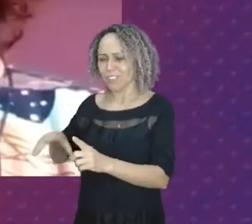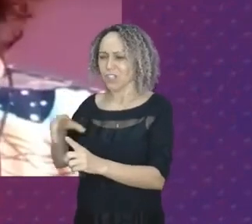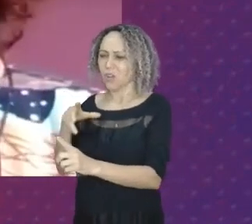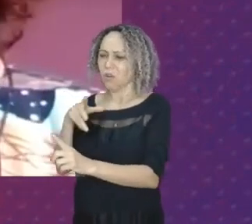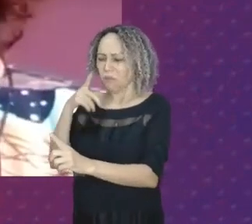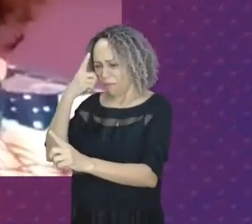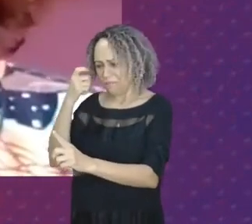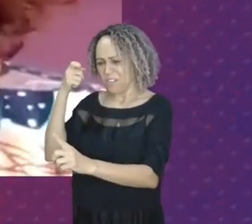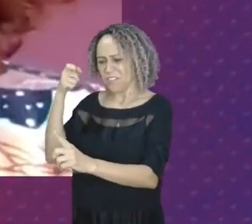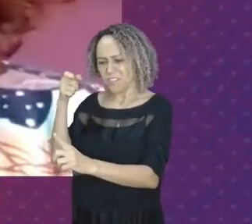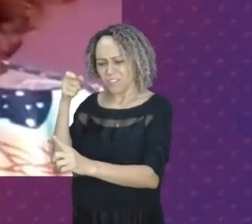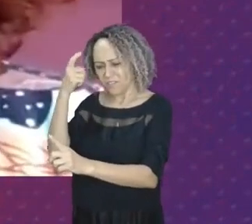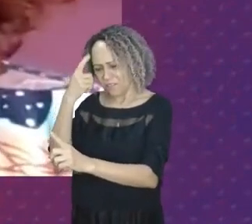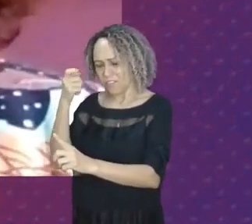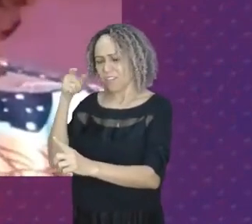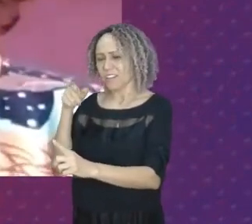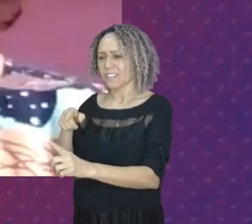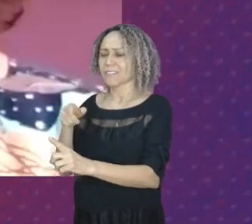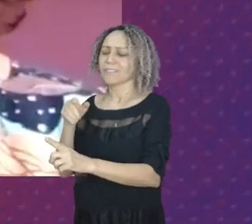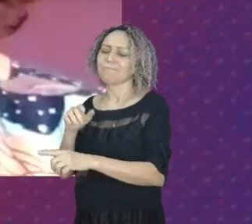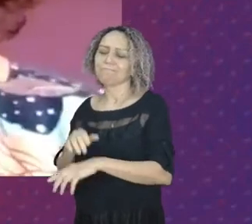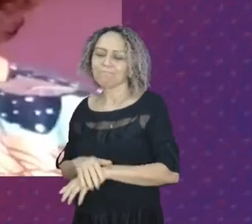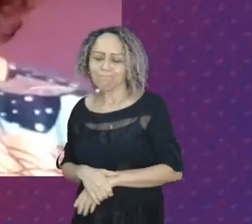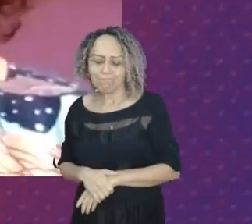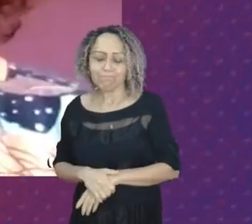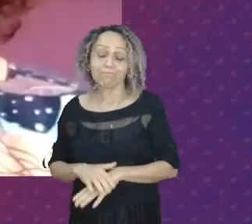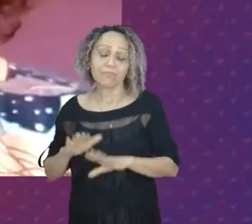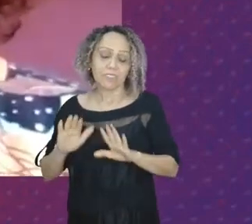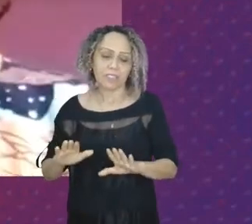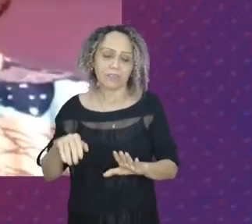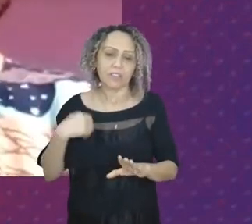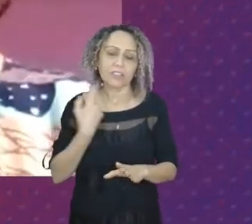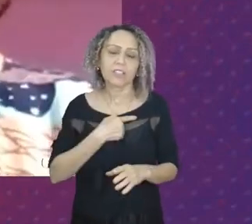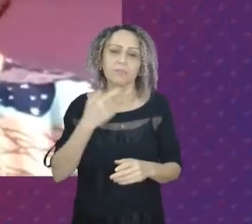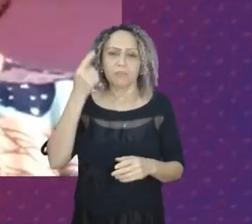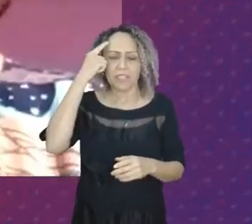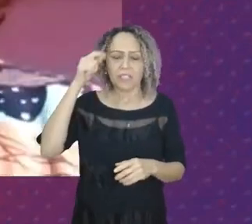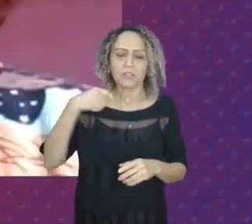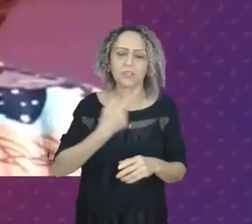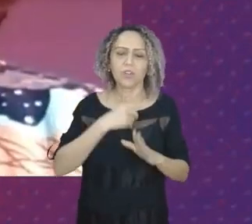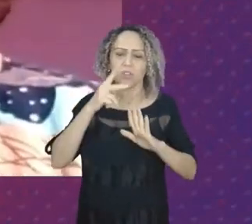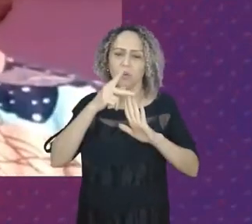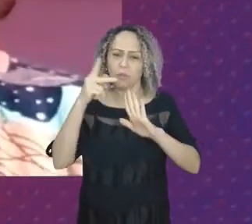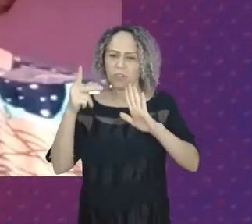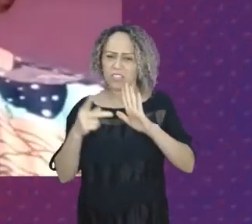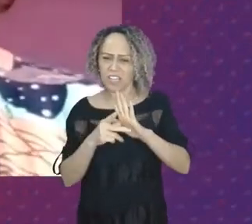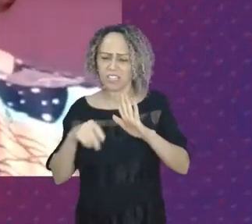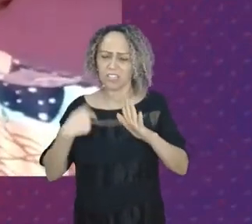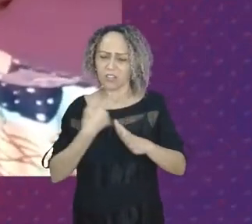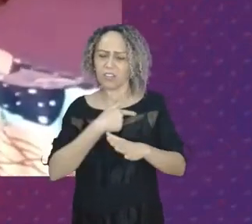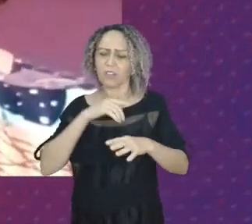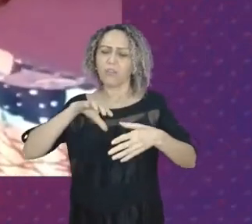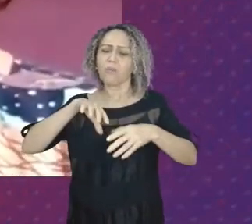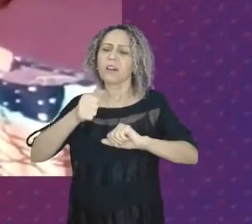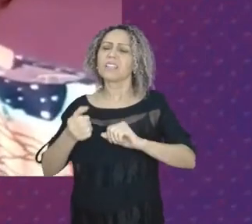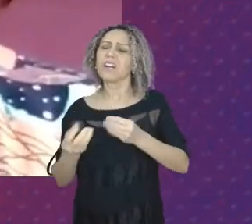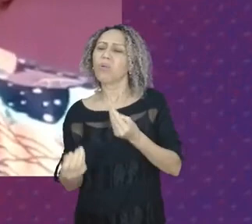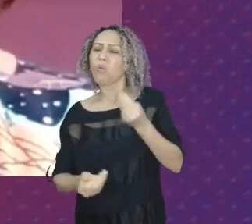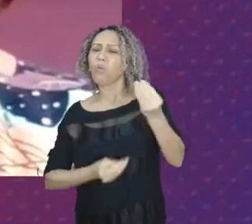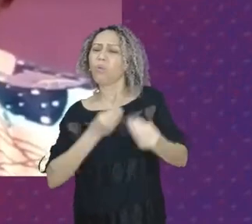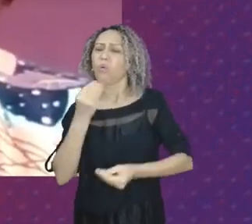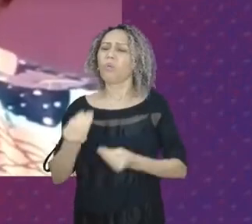nas sensibilidades individuais e pensar nisso nos nossos projetos e nas nossas formações é como é que a